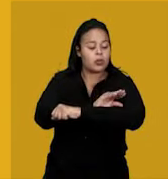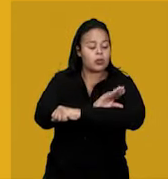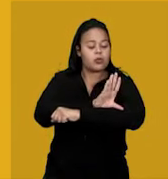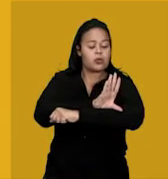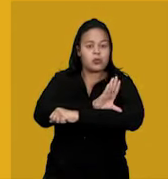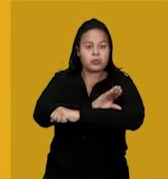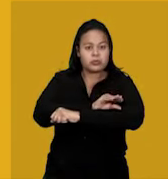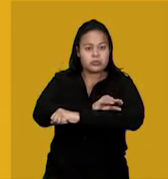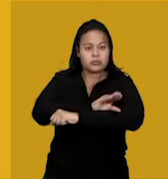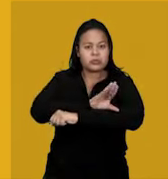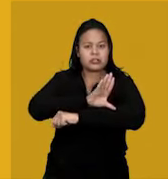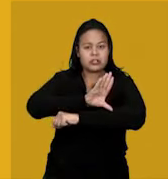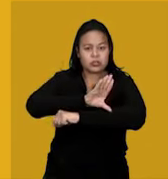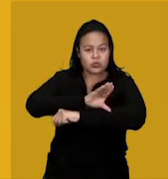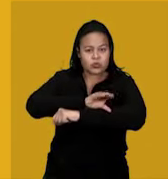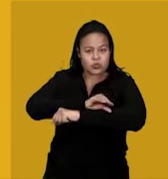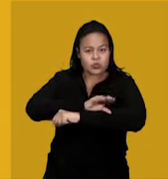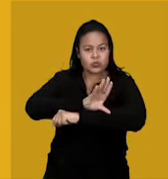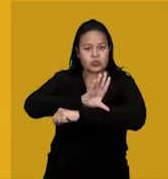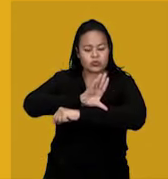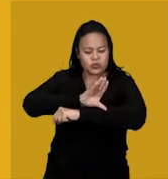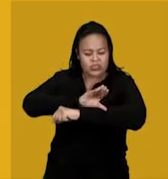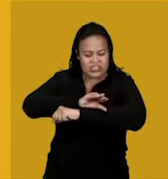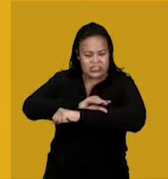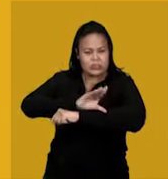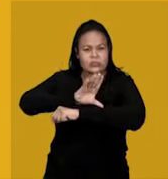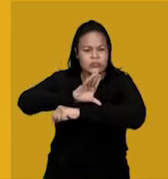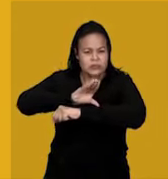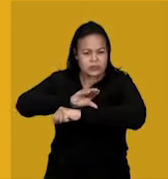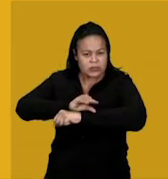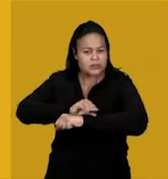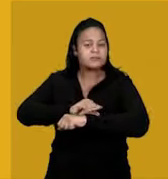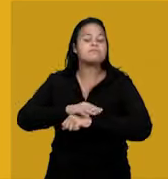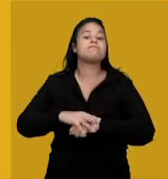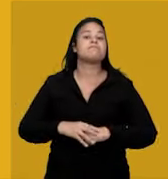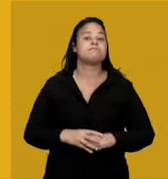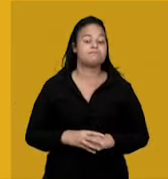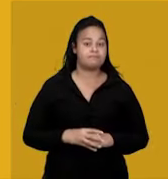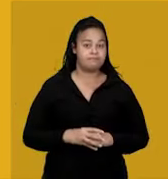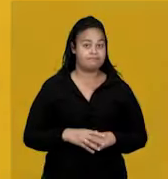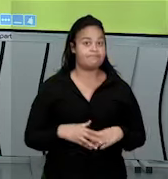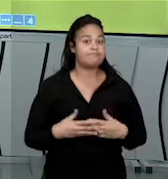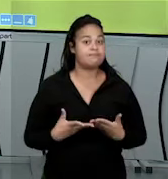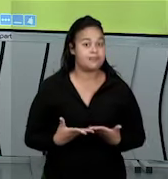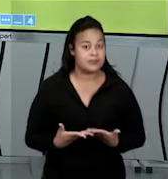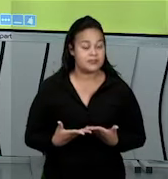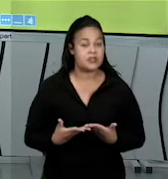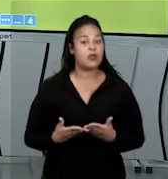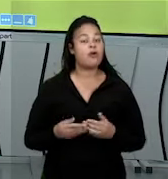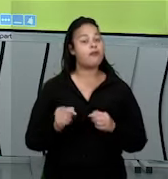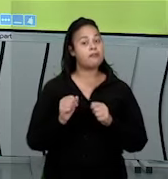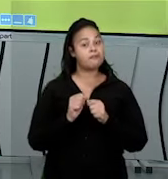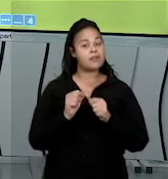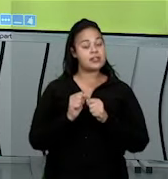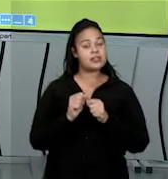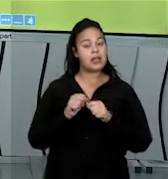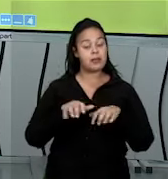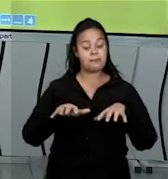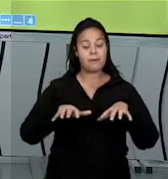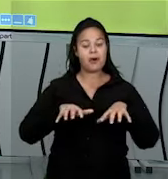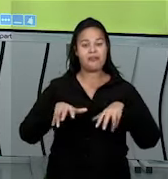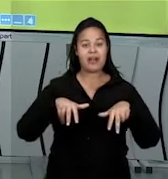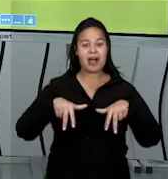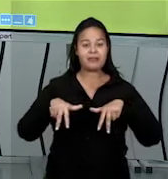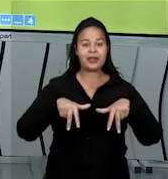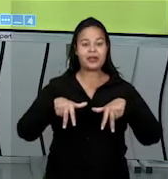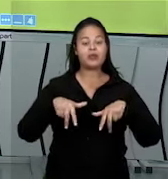são as famosas contrações musculares. Então, para a gente fazer um determinado movimento, é